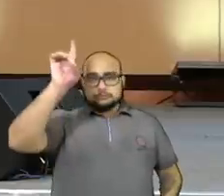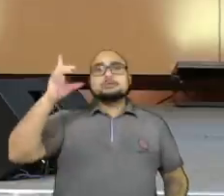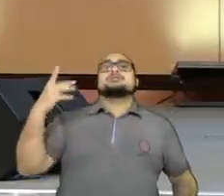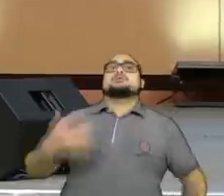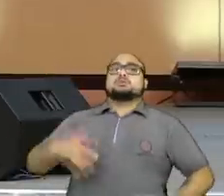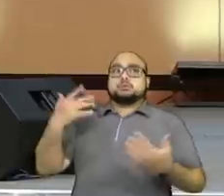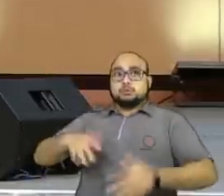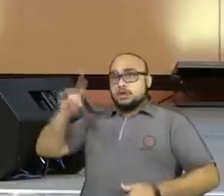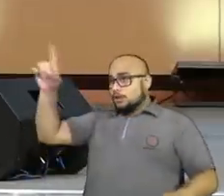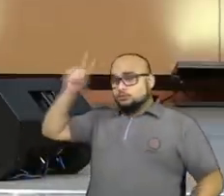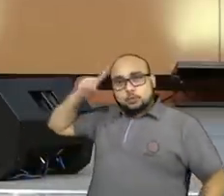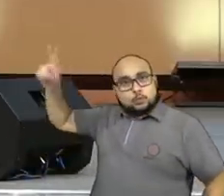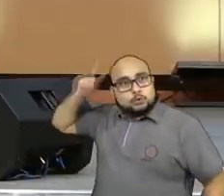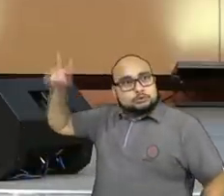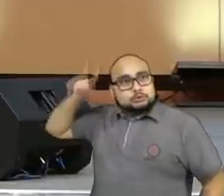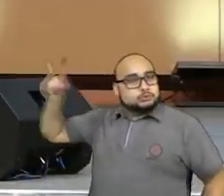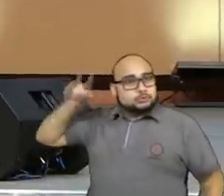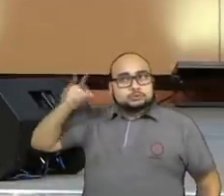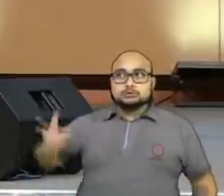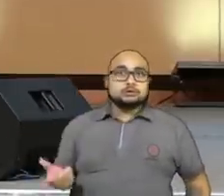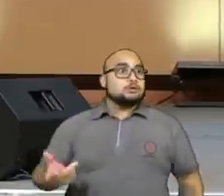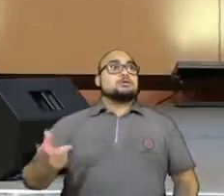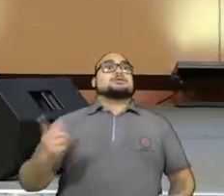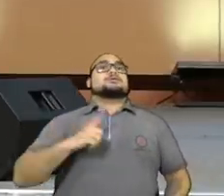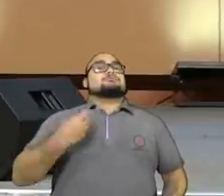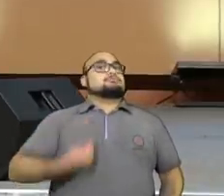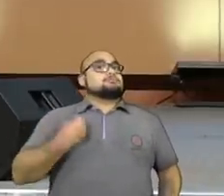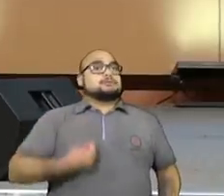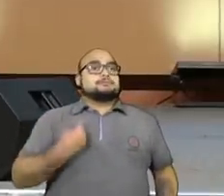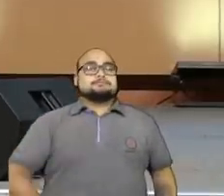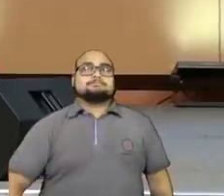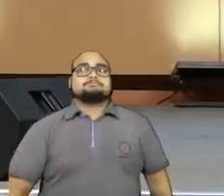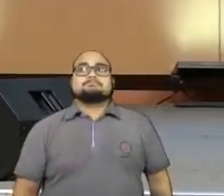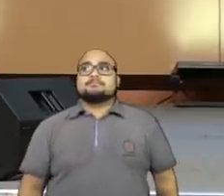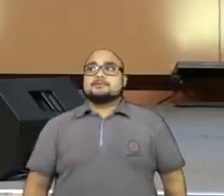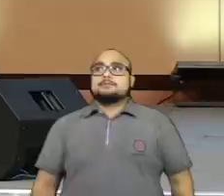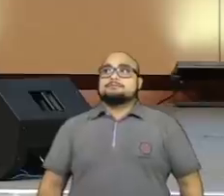dias da sua vida.